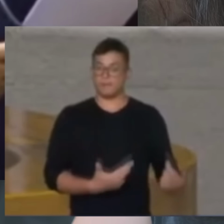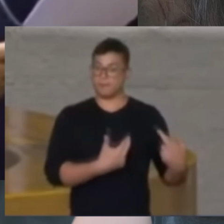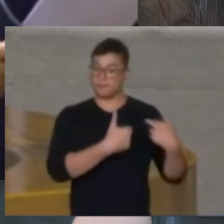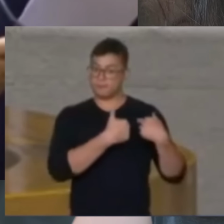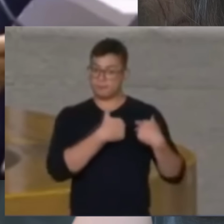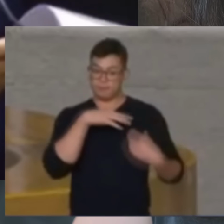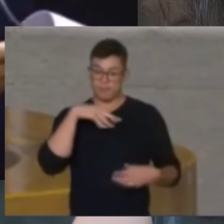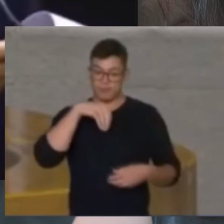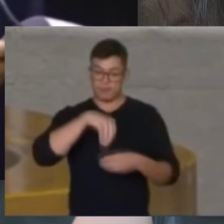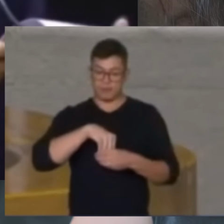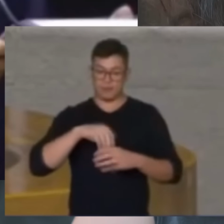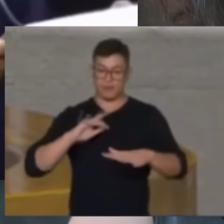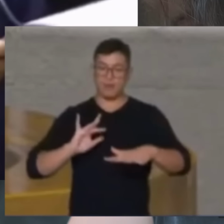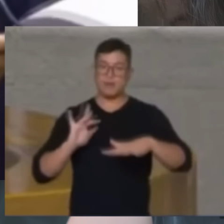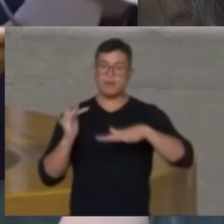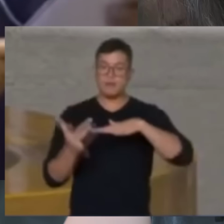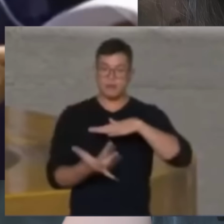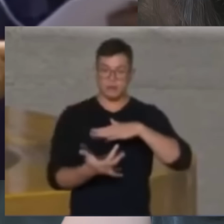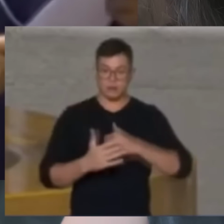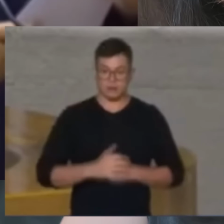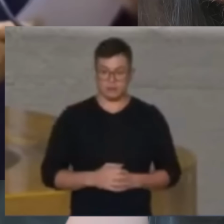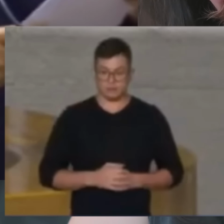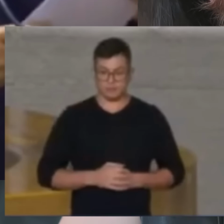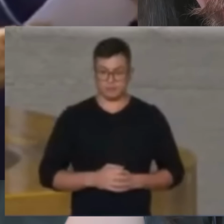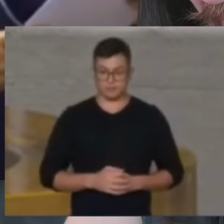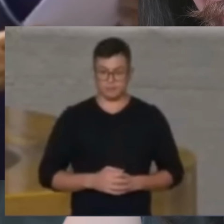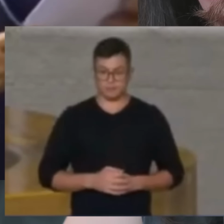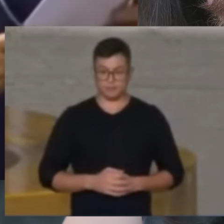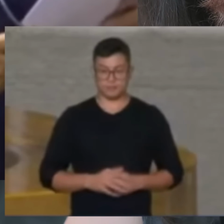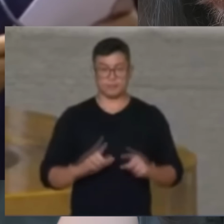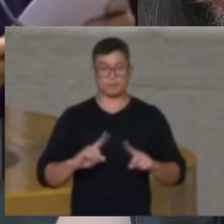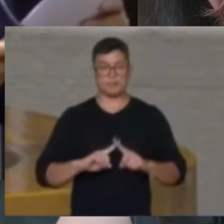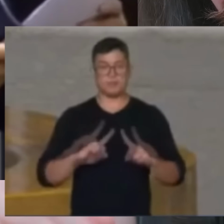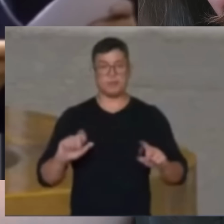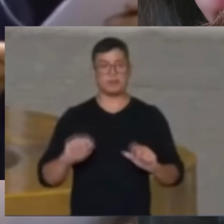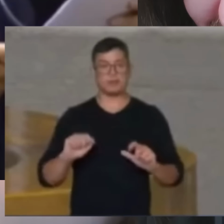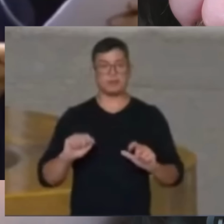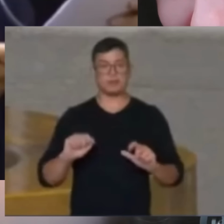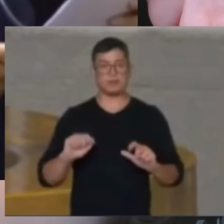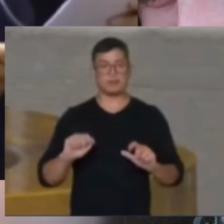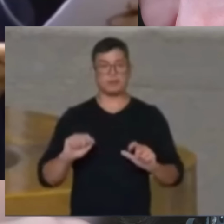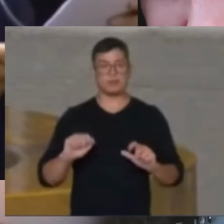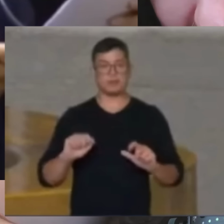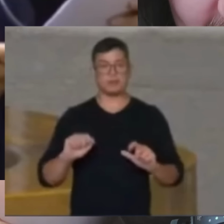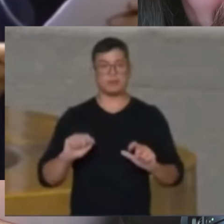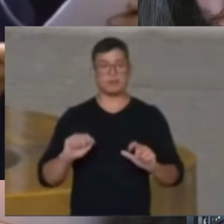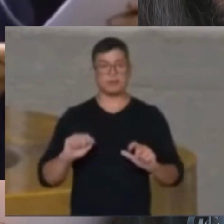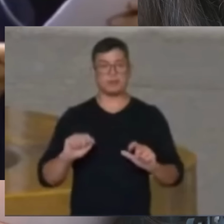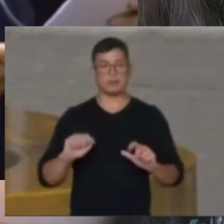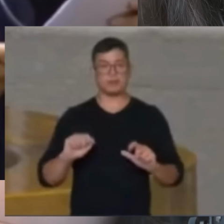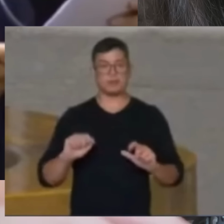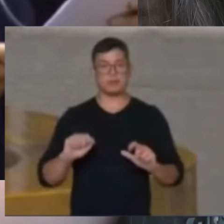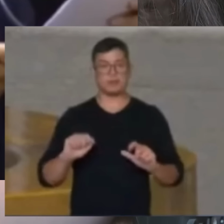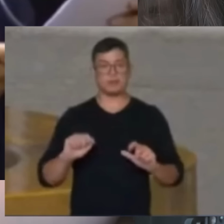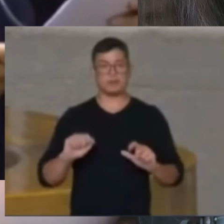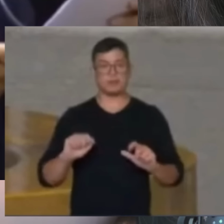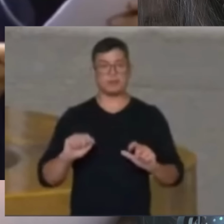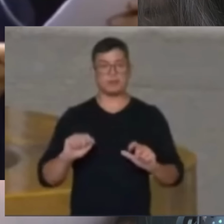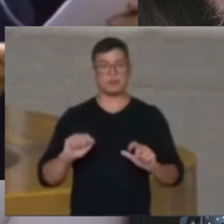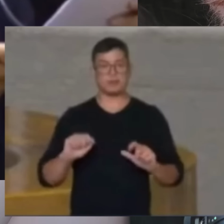Todavia, senhor presidente, as plataformas digitais têm se tornado...